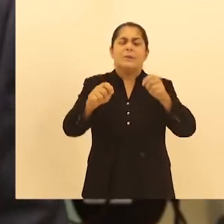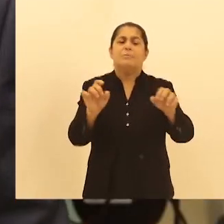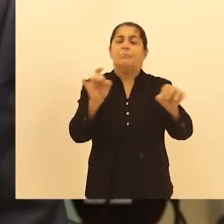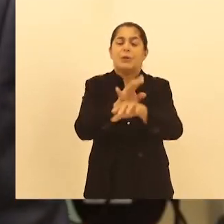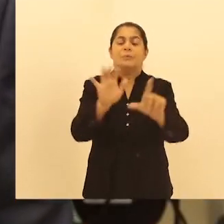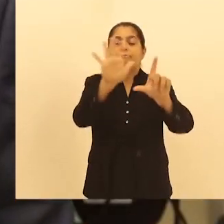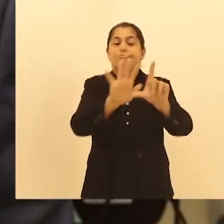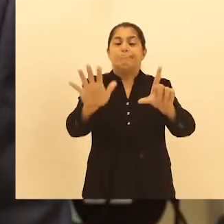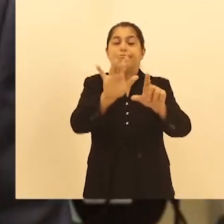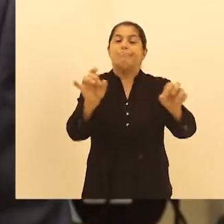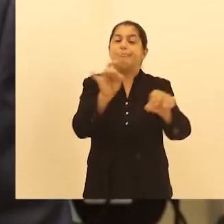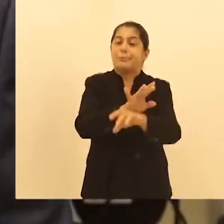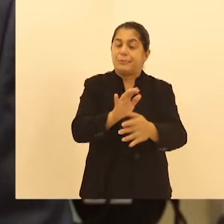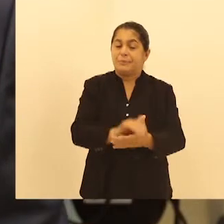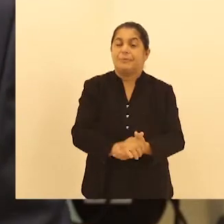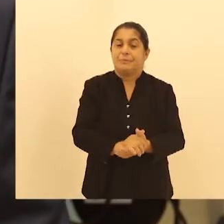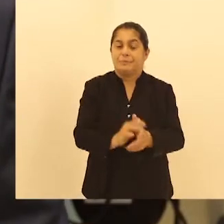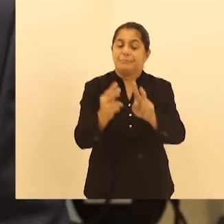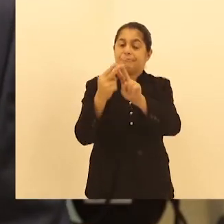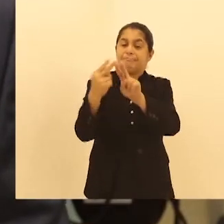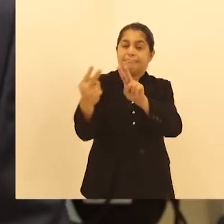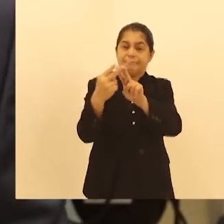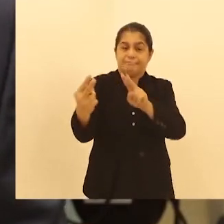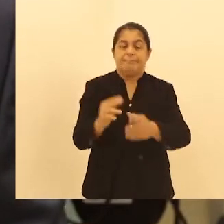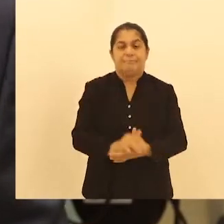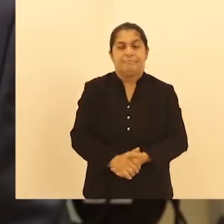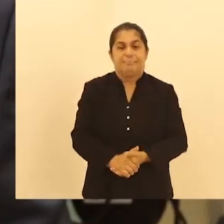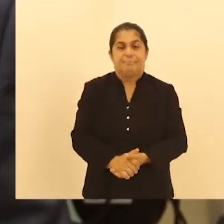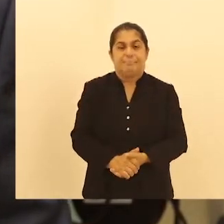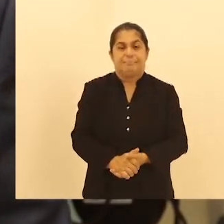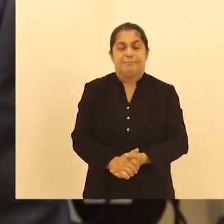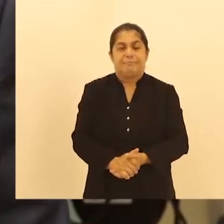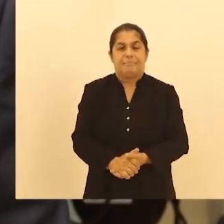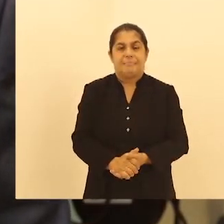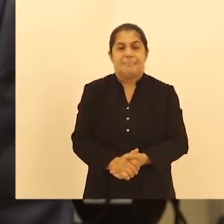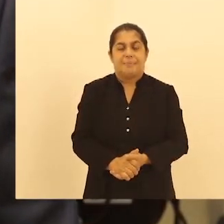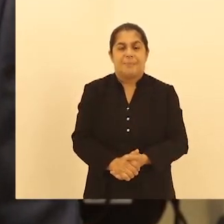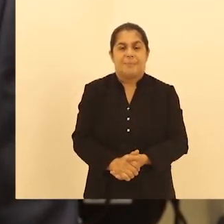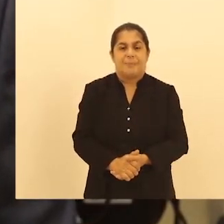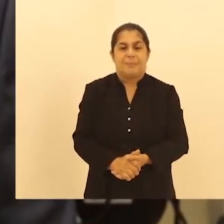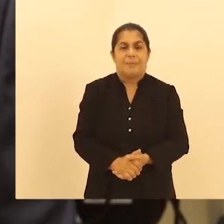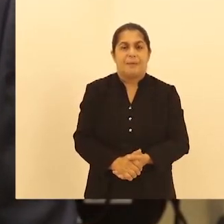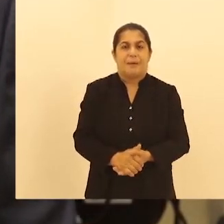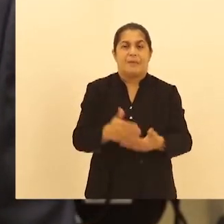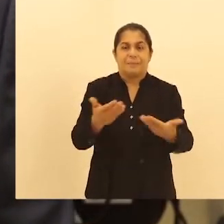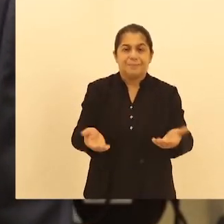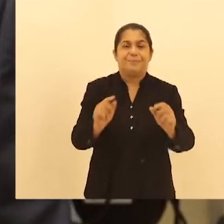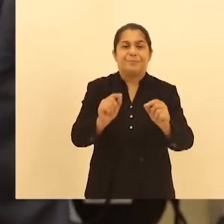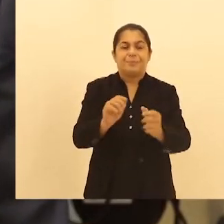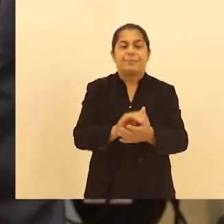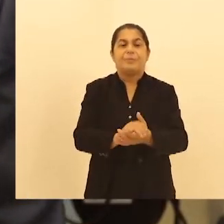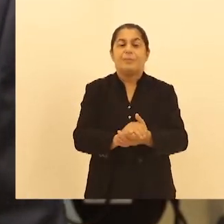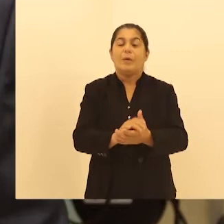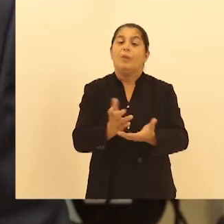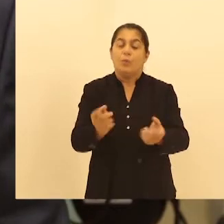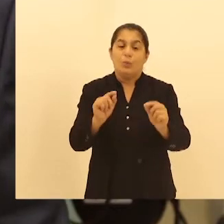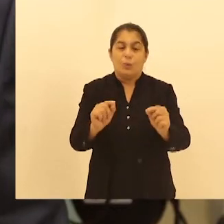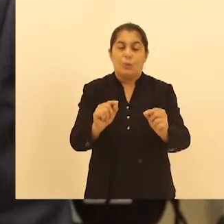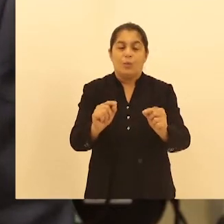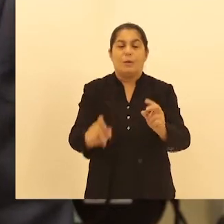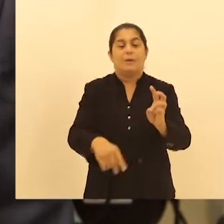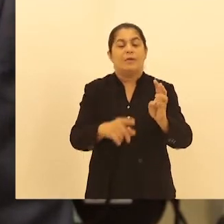á a esse processo de educação continuada além disso nós temos a questão da